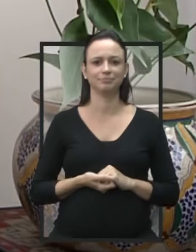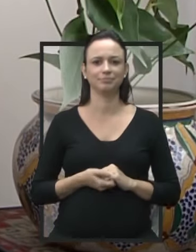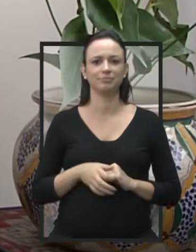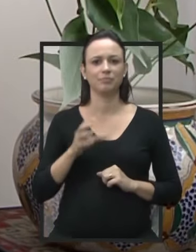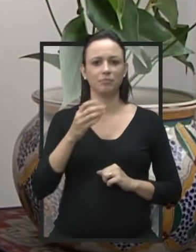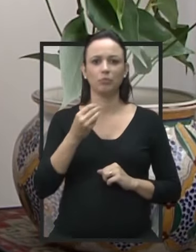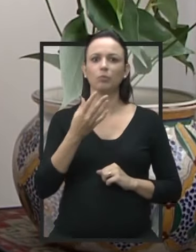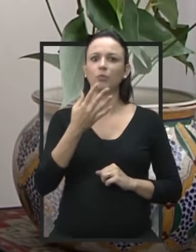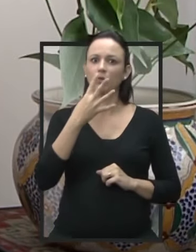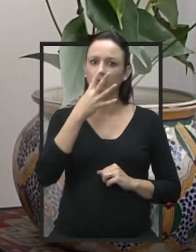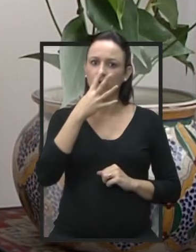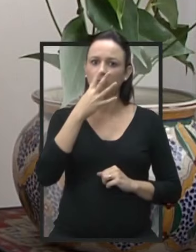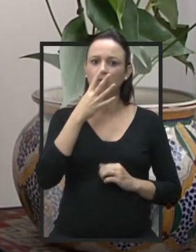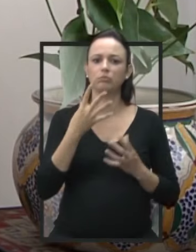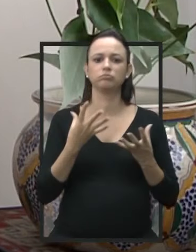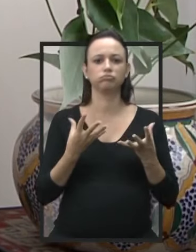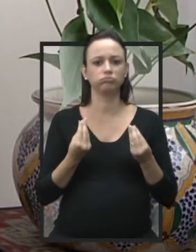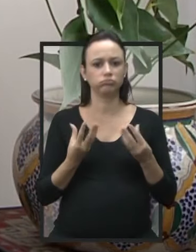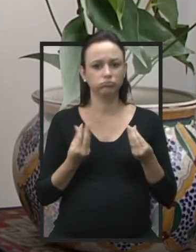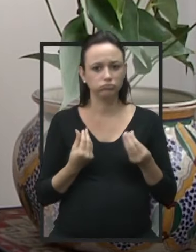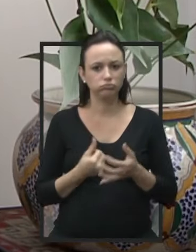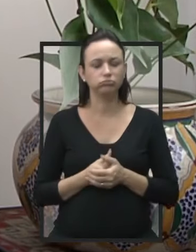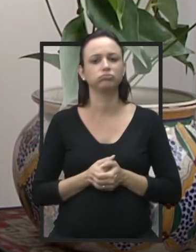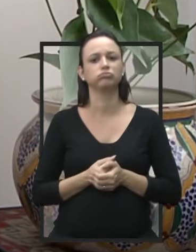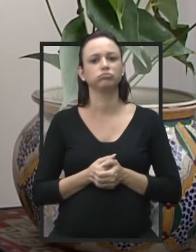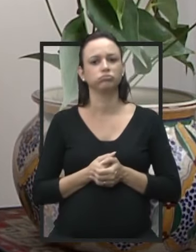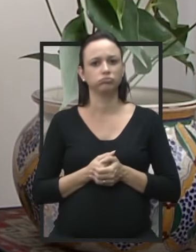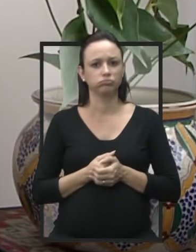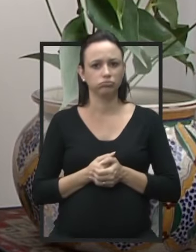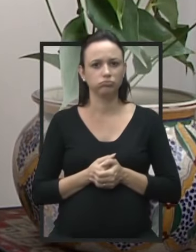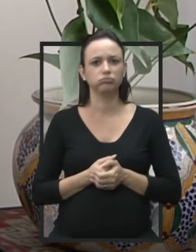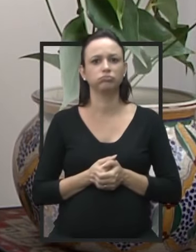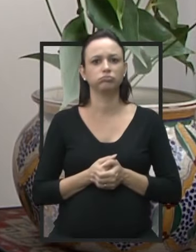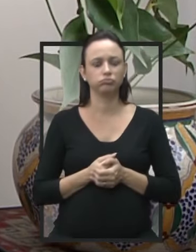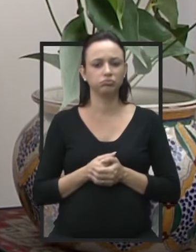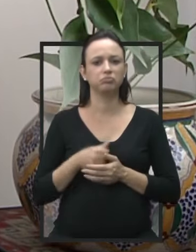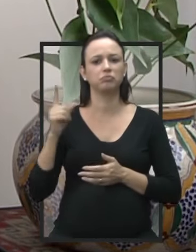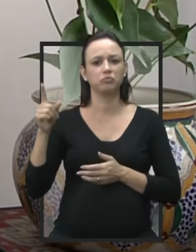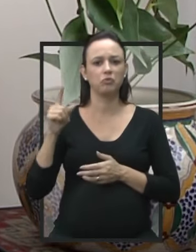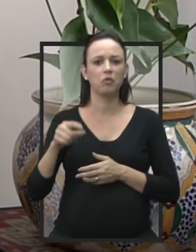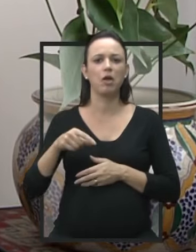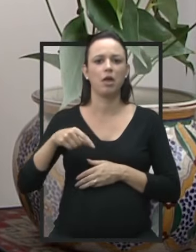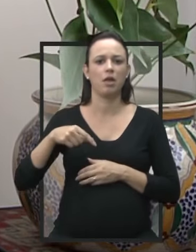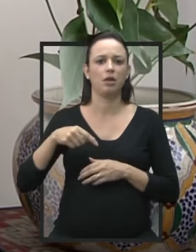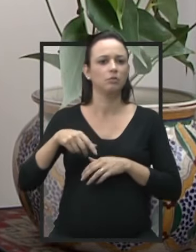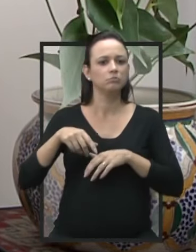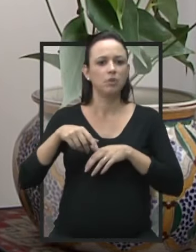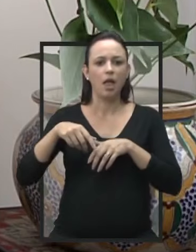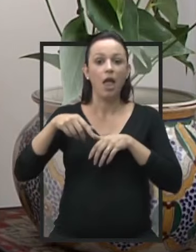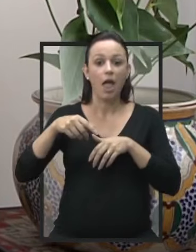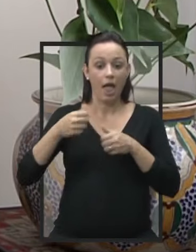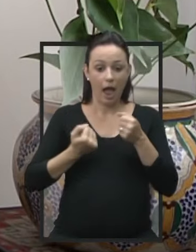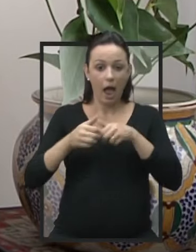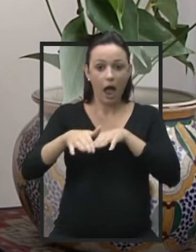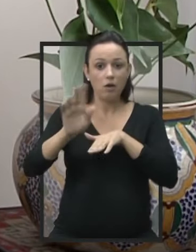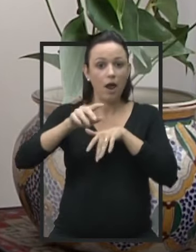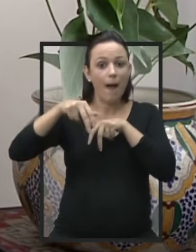coisa muito impressionante. Quer dizer, ele foi levado a pé, né? Não foi levado em